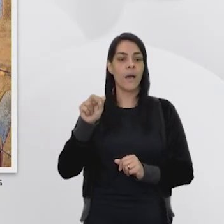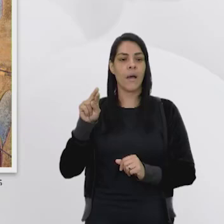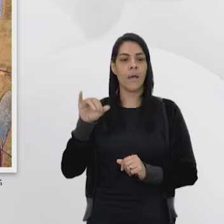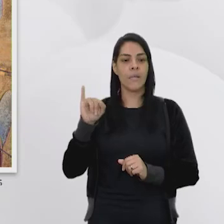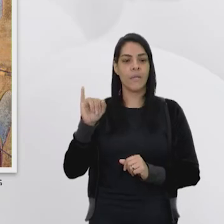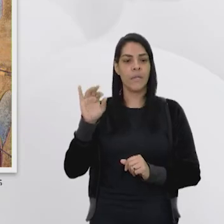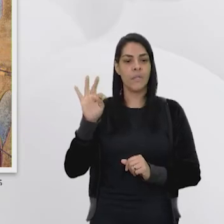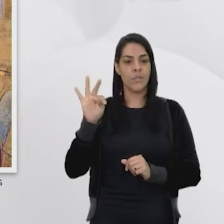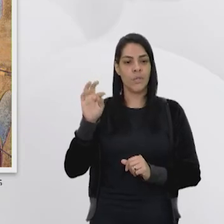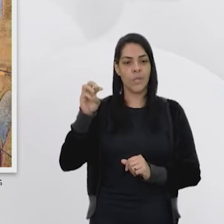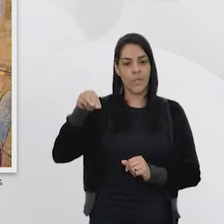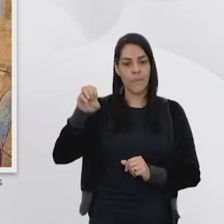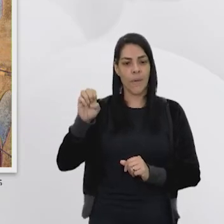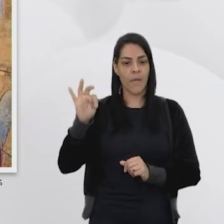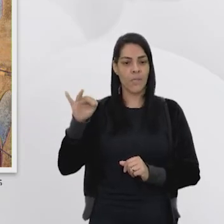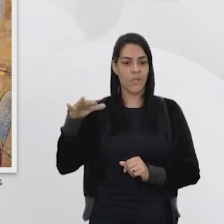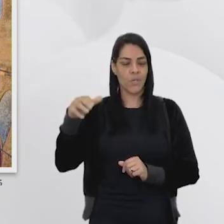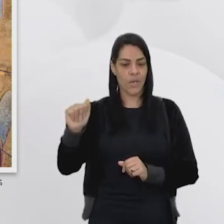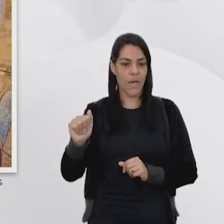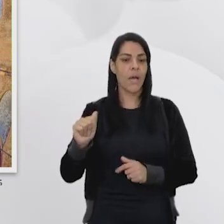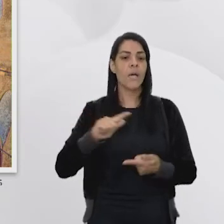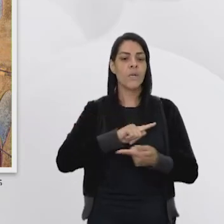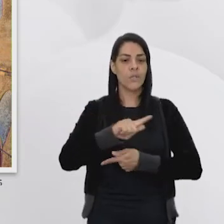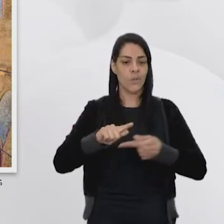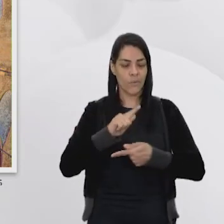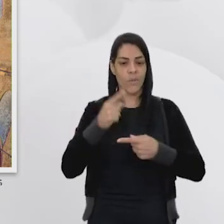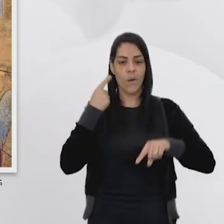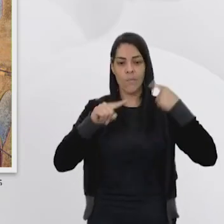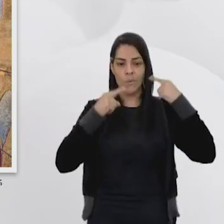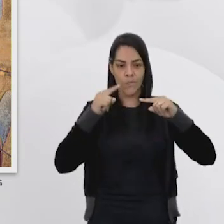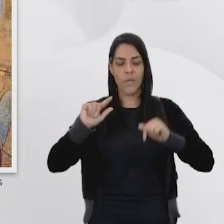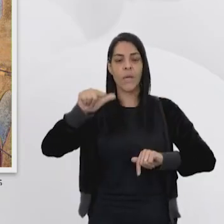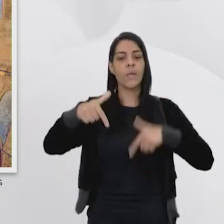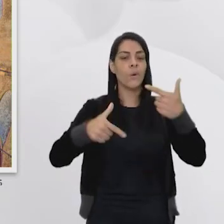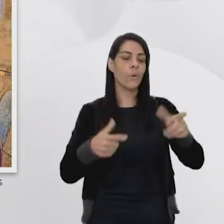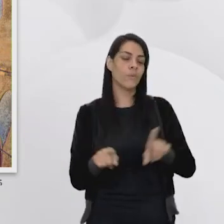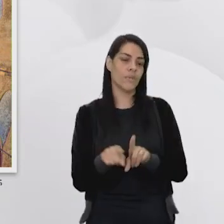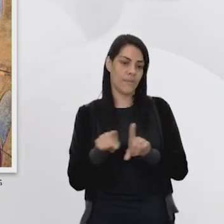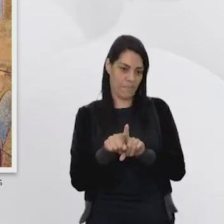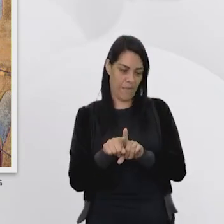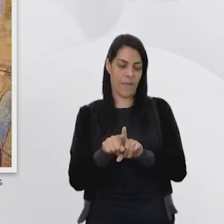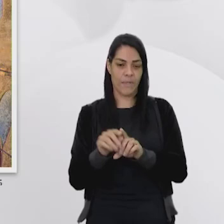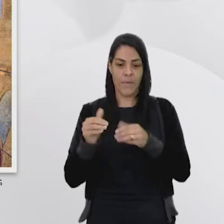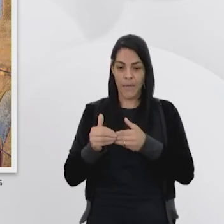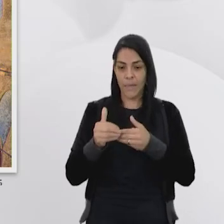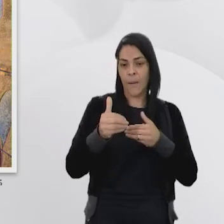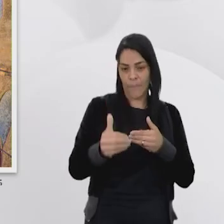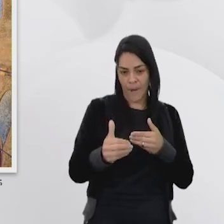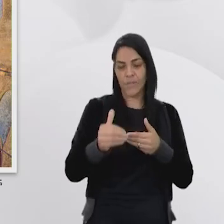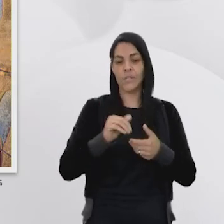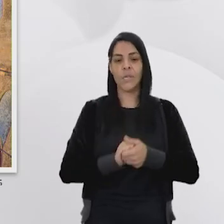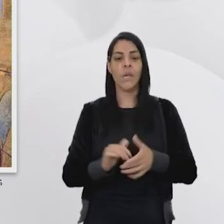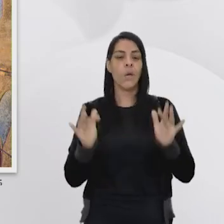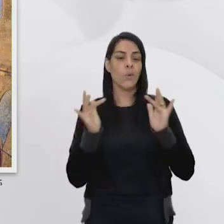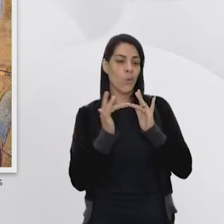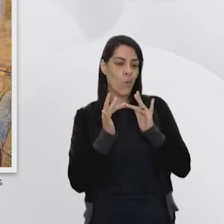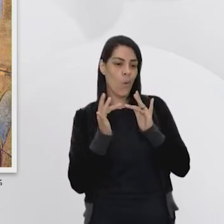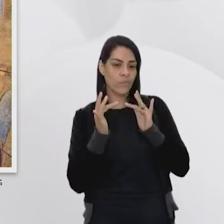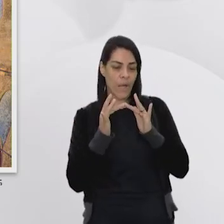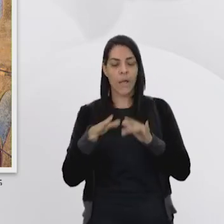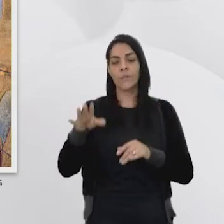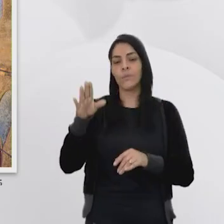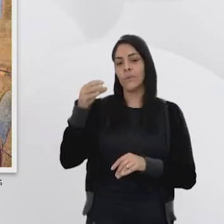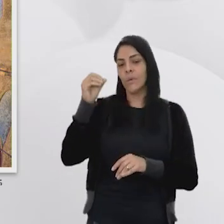considerado arte. Geometria, música, dentre outras. E a partir disso, a partir do contato com esse tipo de